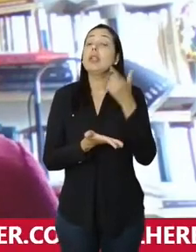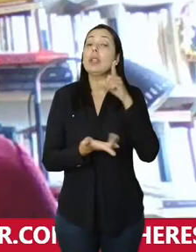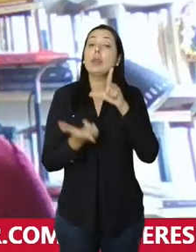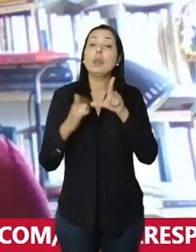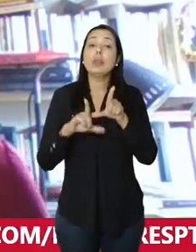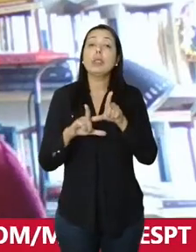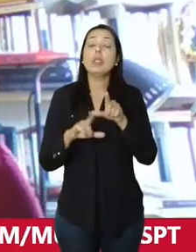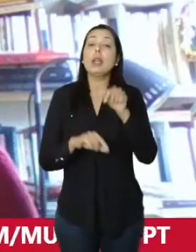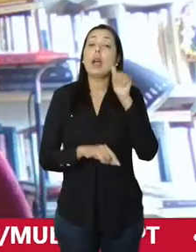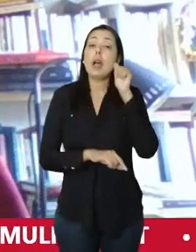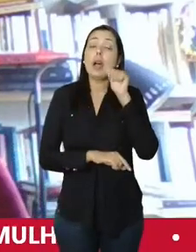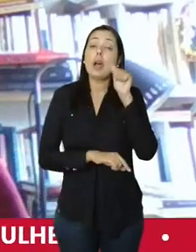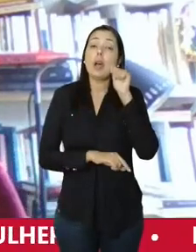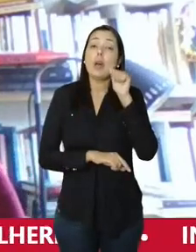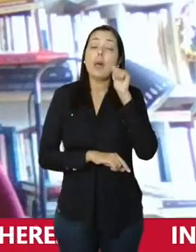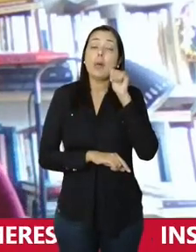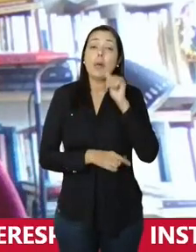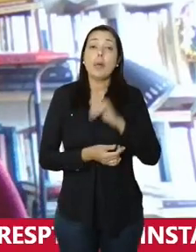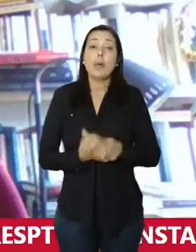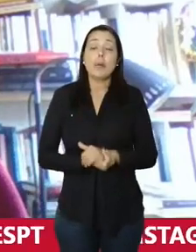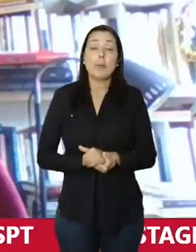garantia às mulheres